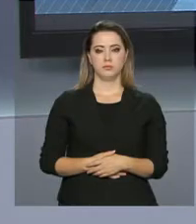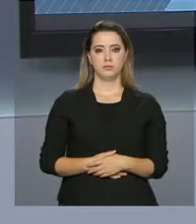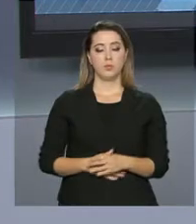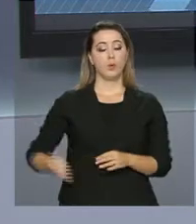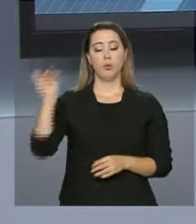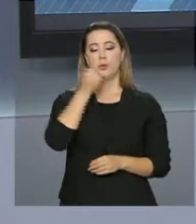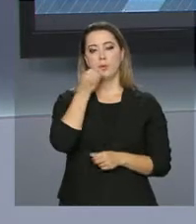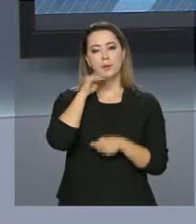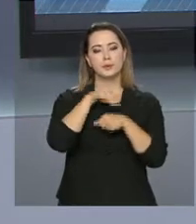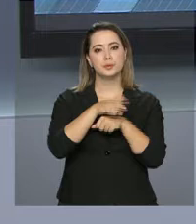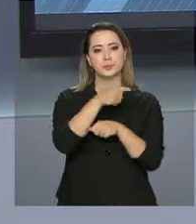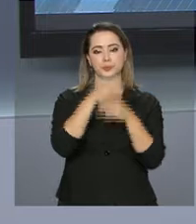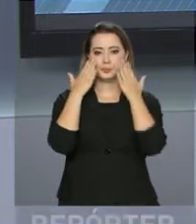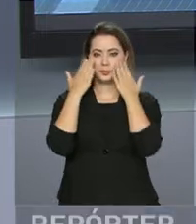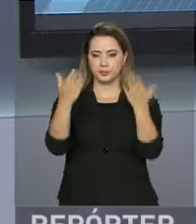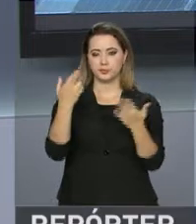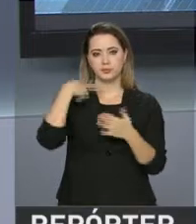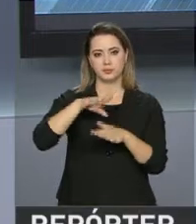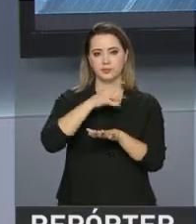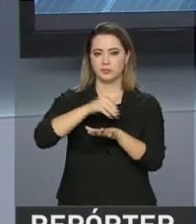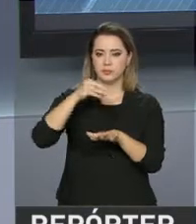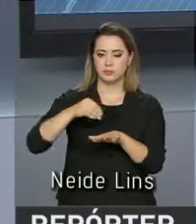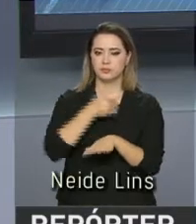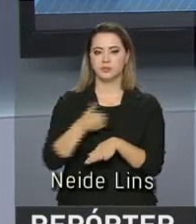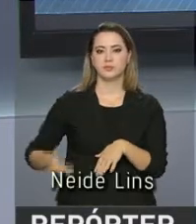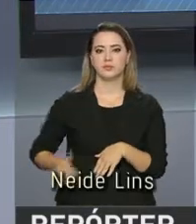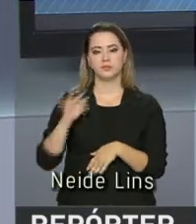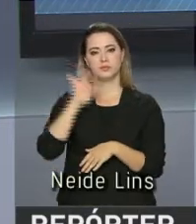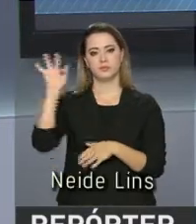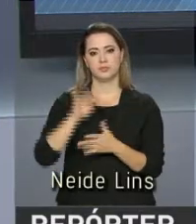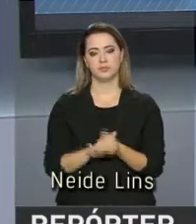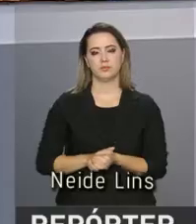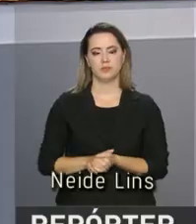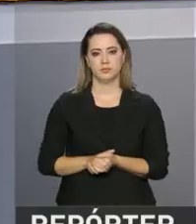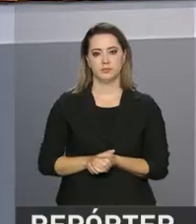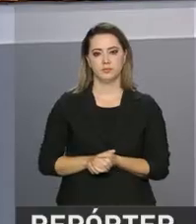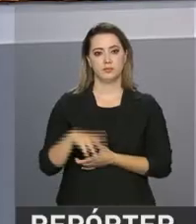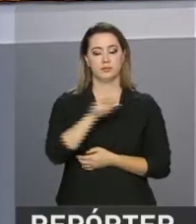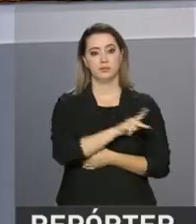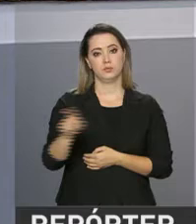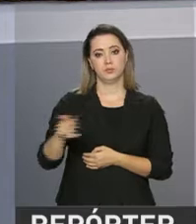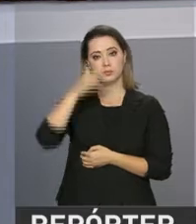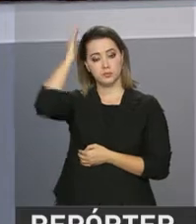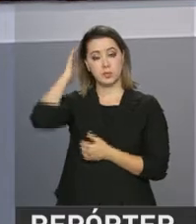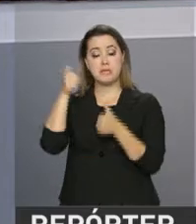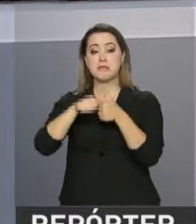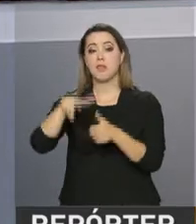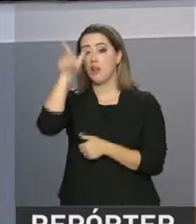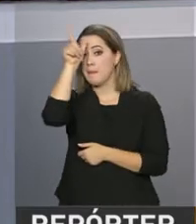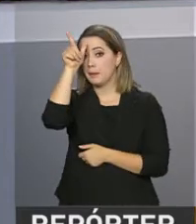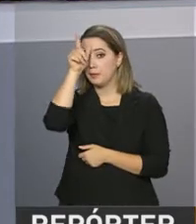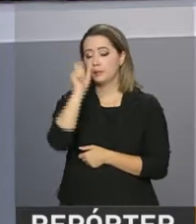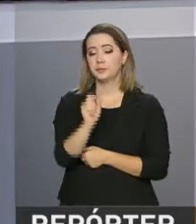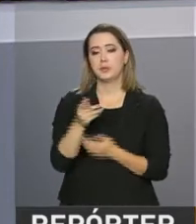Olá, boa noite. Começa agora o Repórter NBR com as notícias do governo federal. O presidente Michel Temer está em Hamburgo,